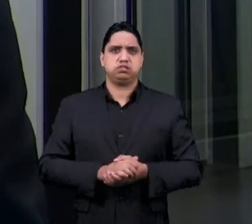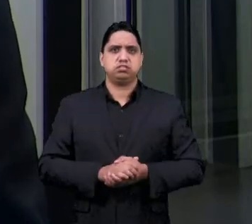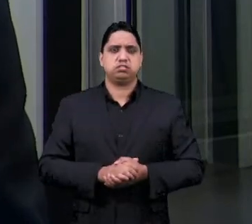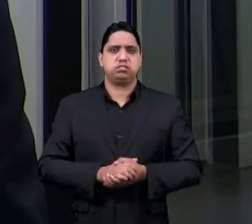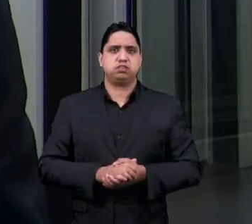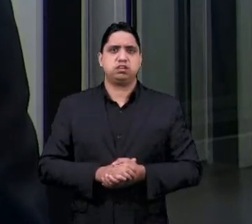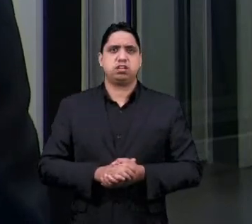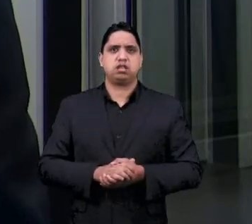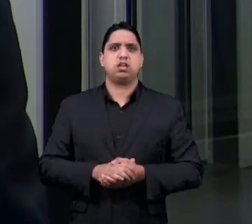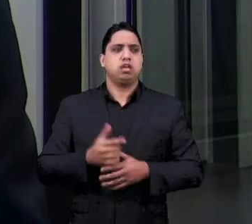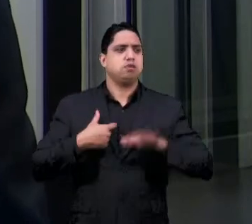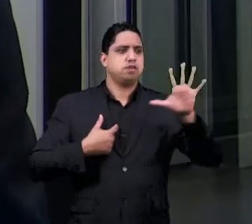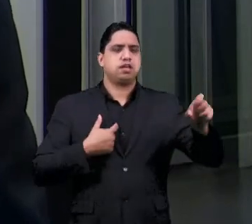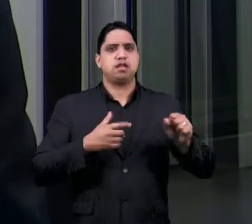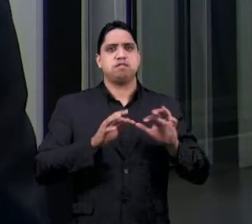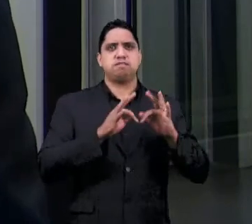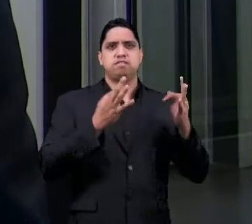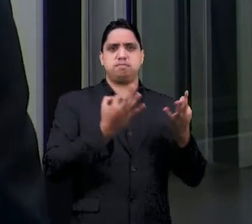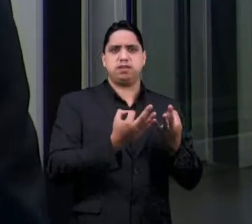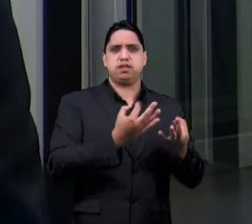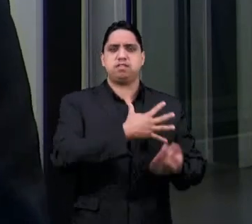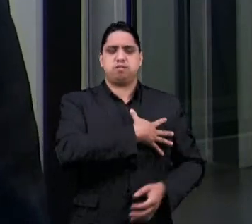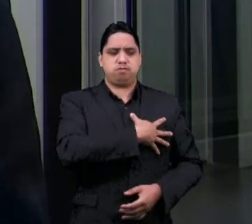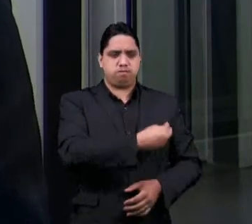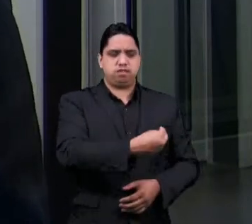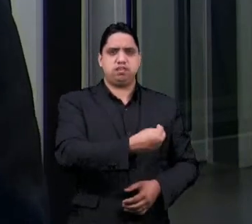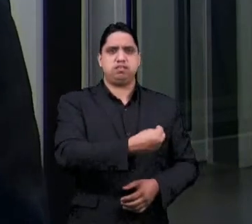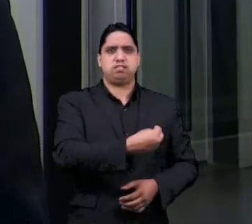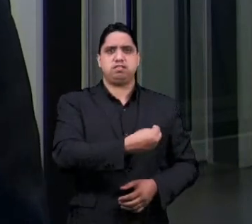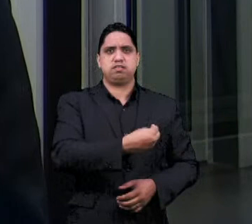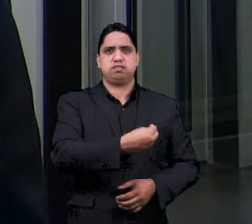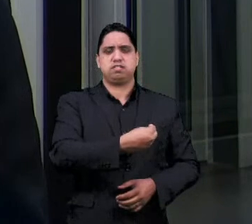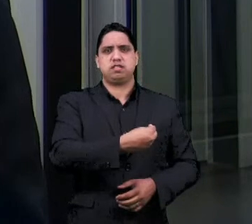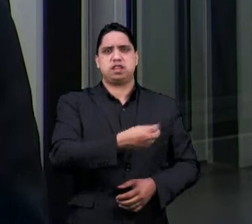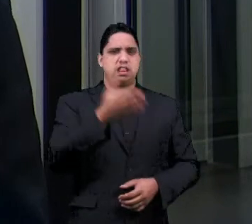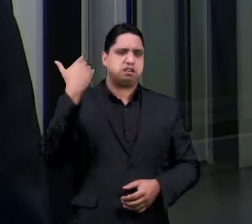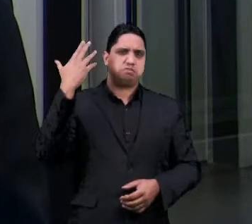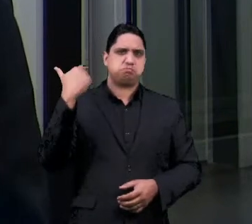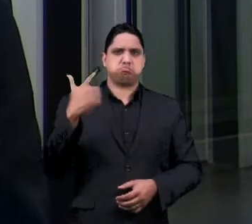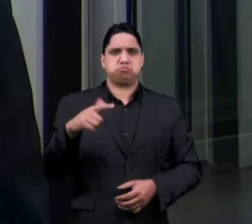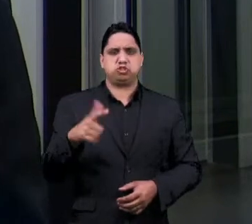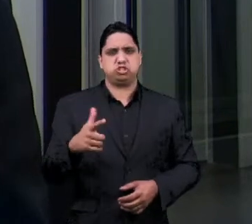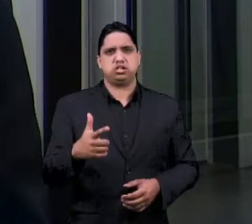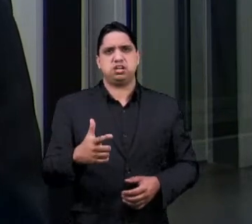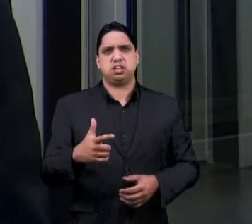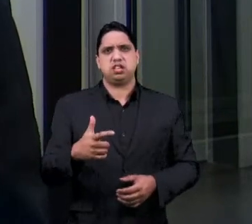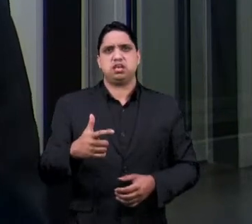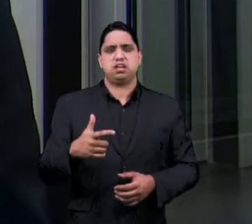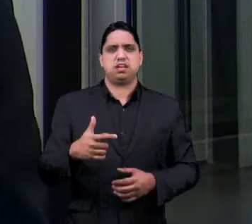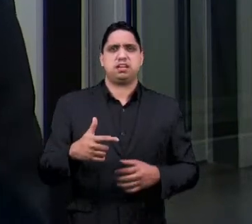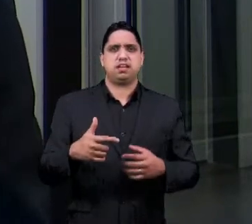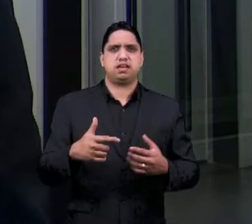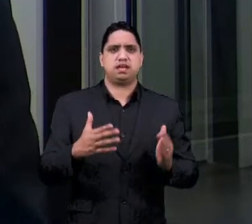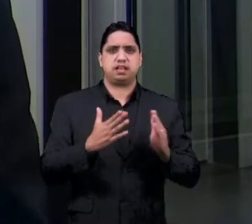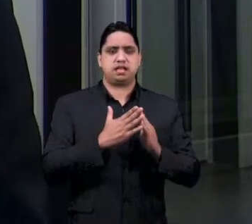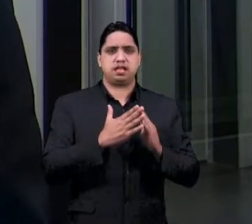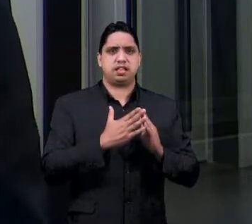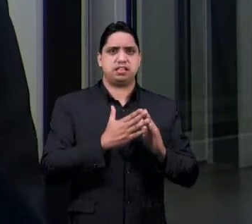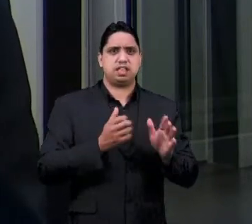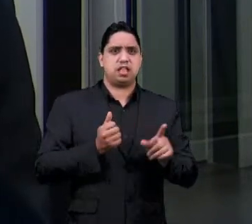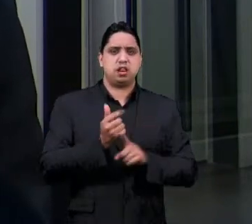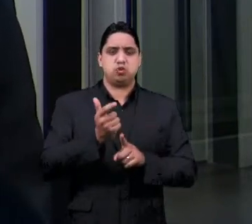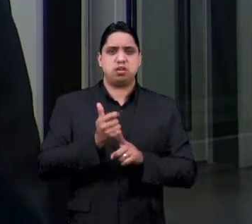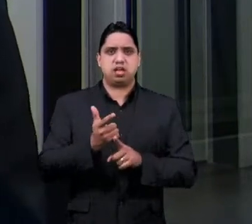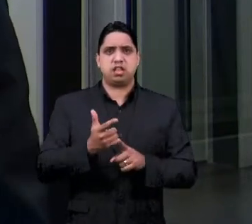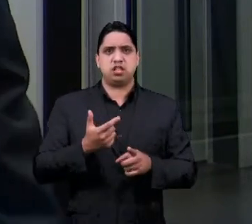Eu peguei a família, meus filhos. Naquela época não tinha casa para alugar em Betim,